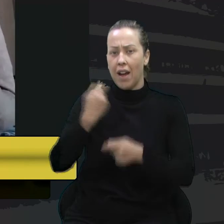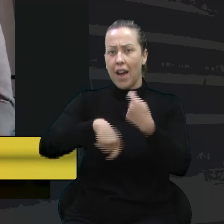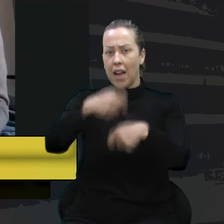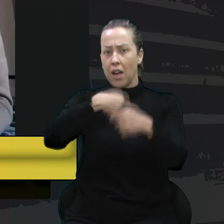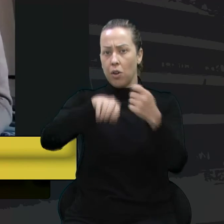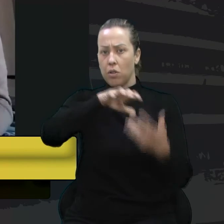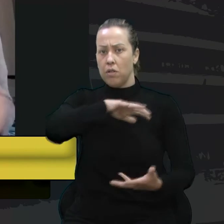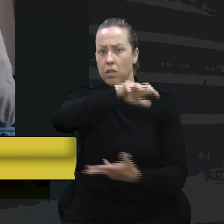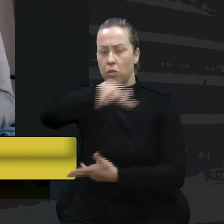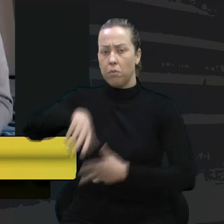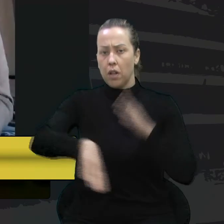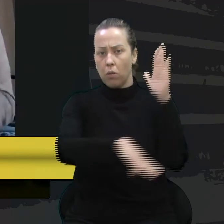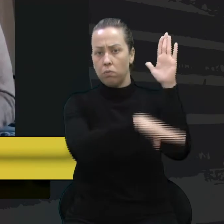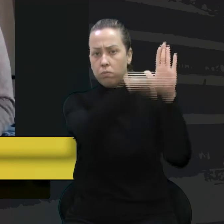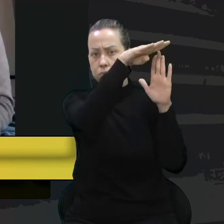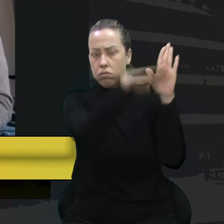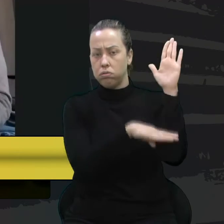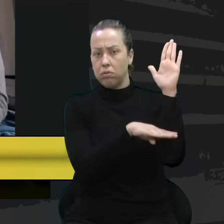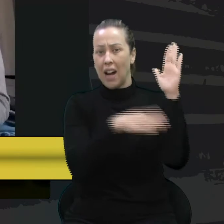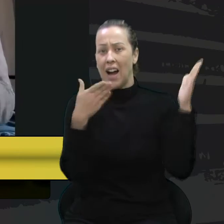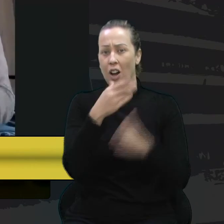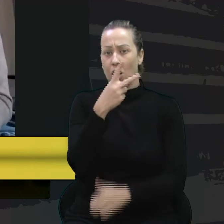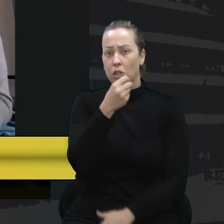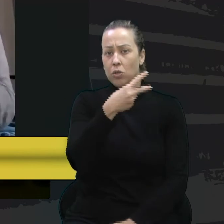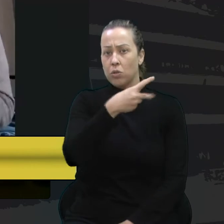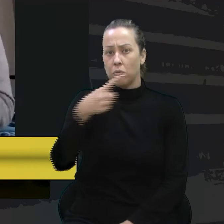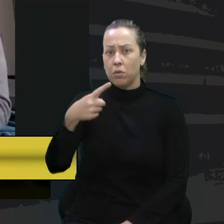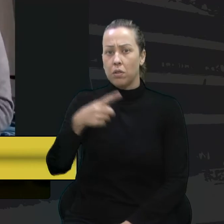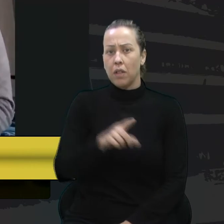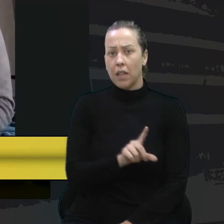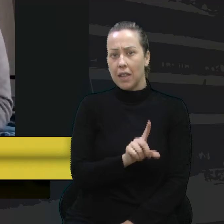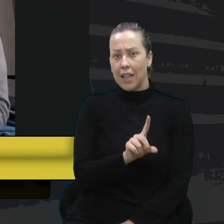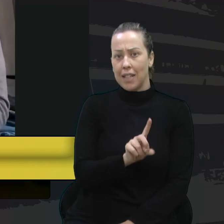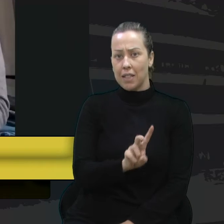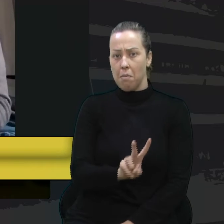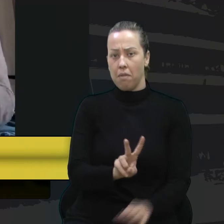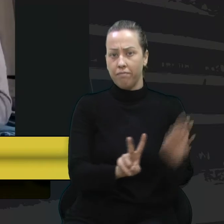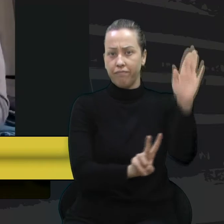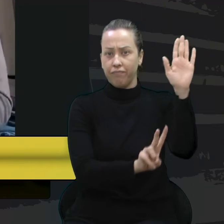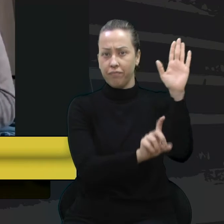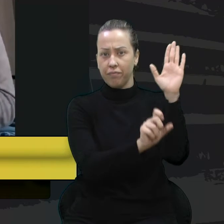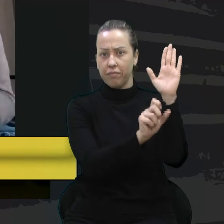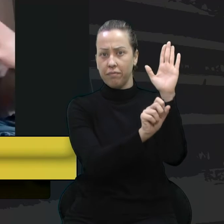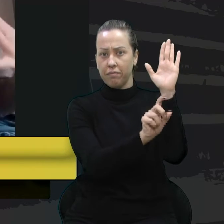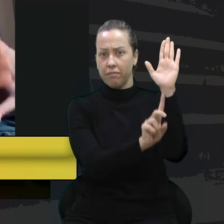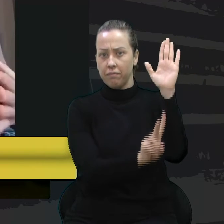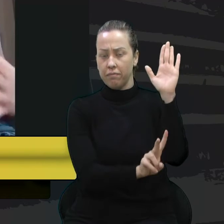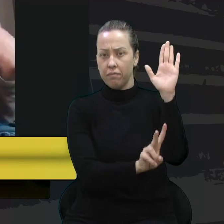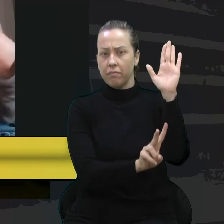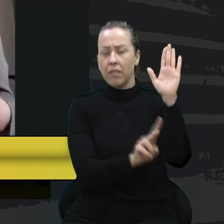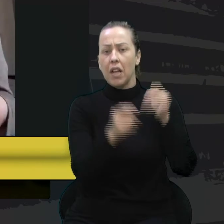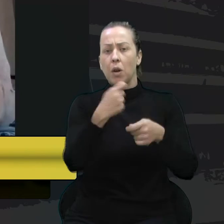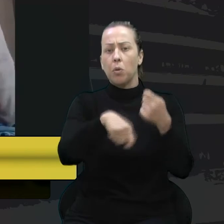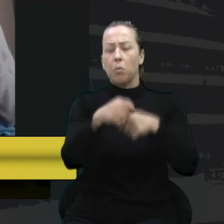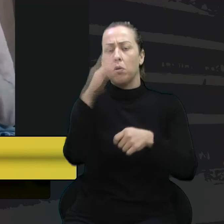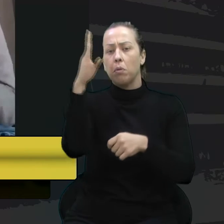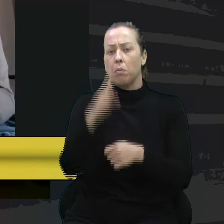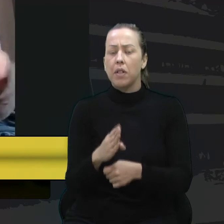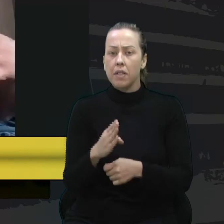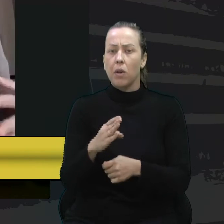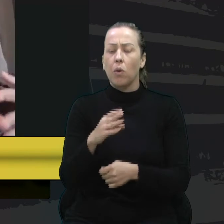do mundo. E agora, em 2021, nós somos a 12ª. A 12ª economia de um Brasil